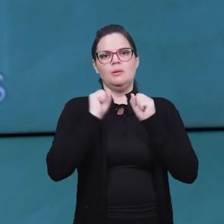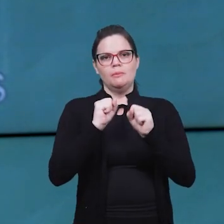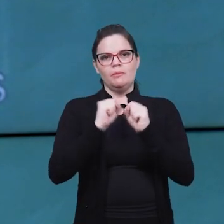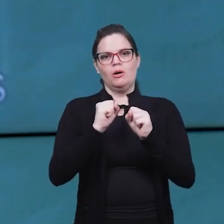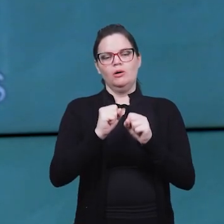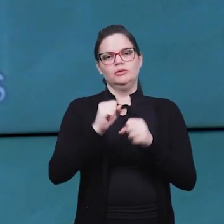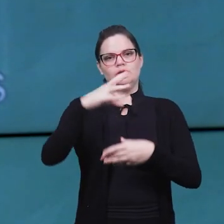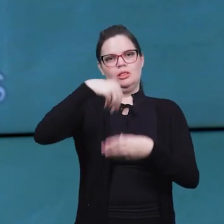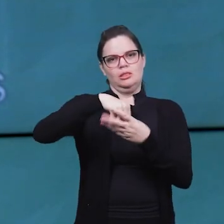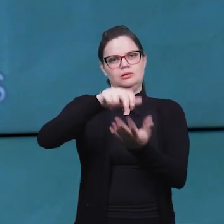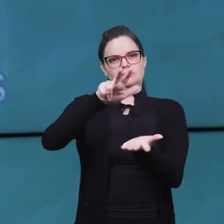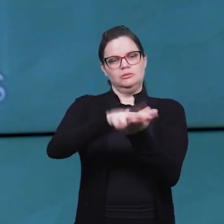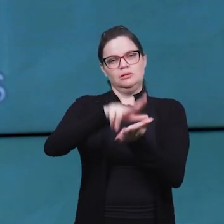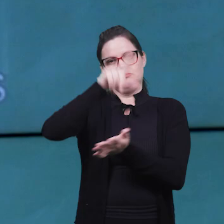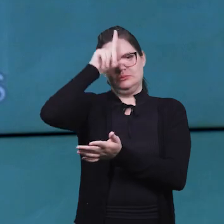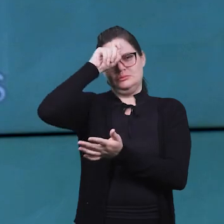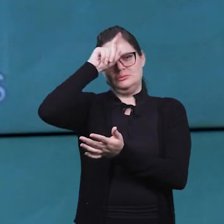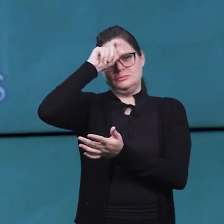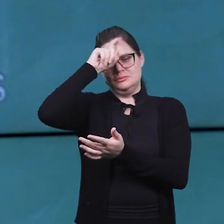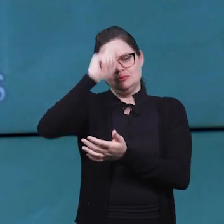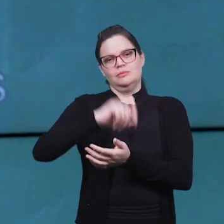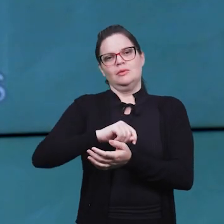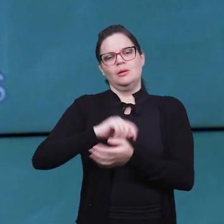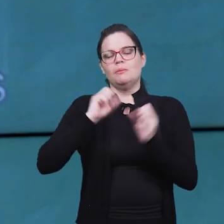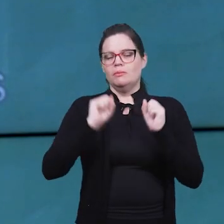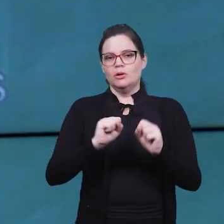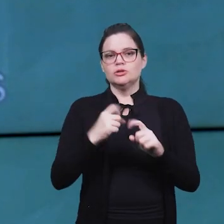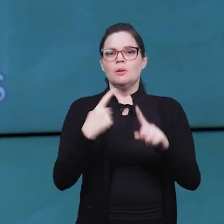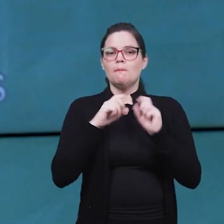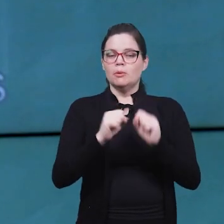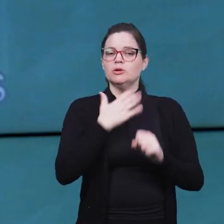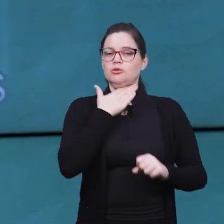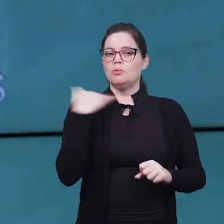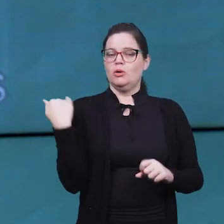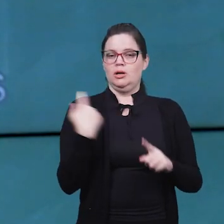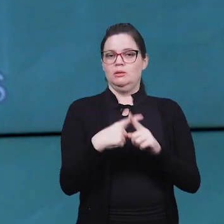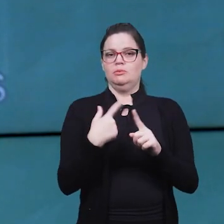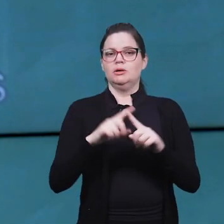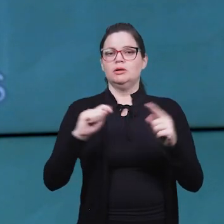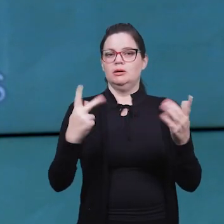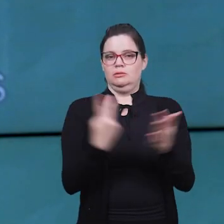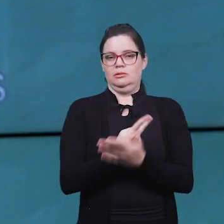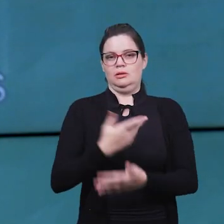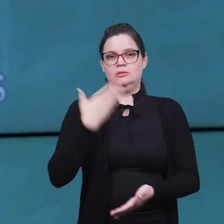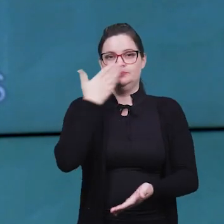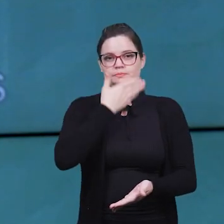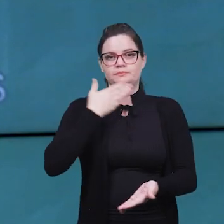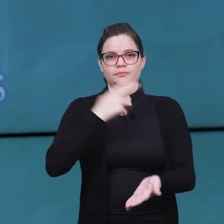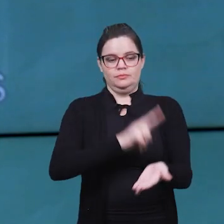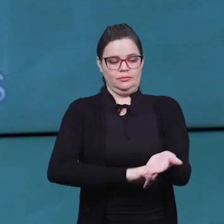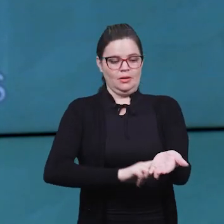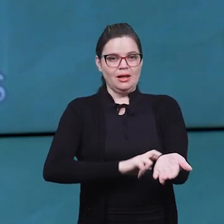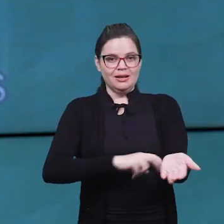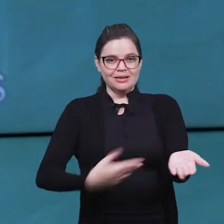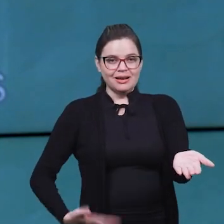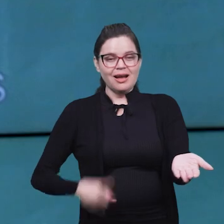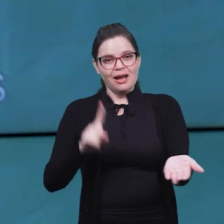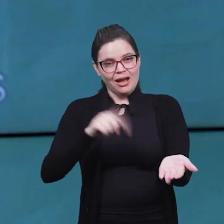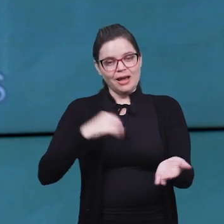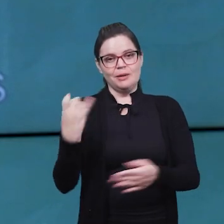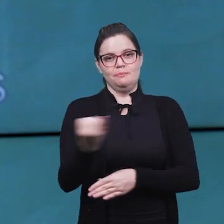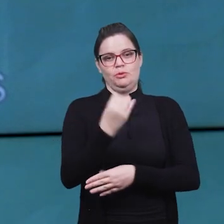Elas podem ocorrer porque a glicemia ela é muito importante, ela é uma matéria-prima de energia para